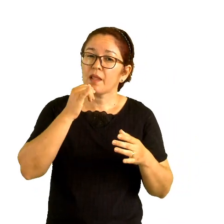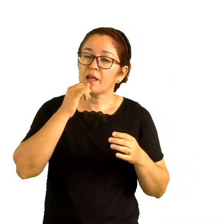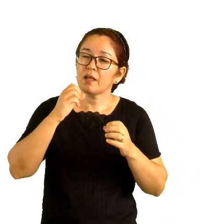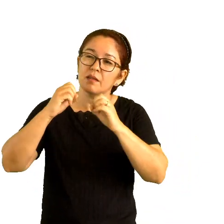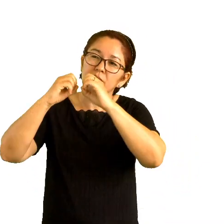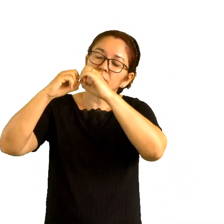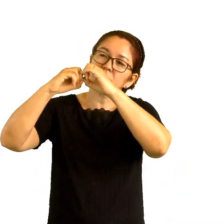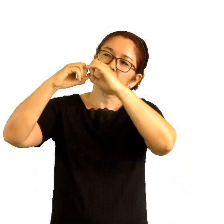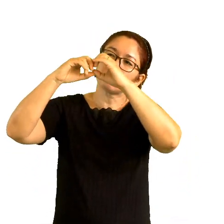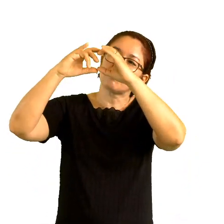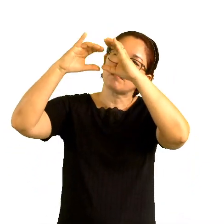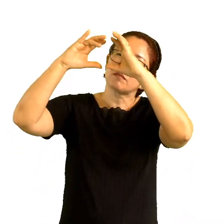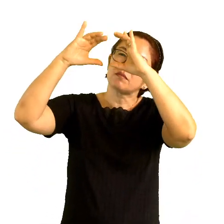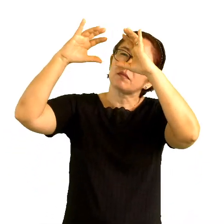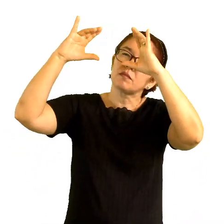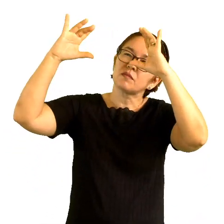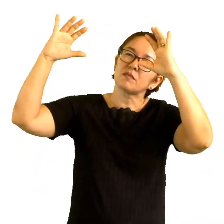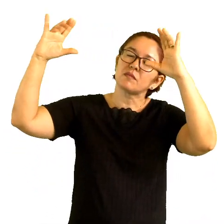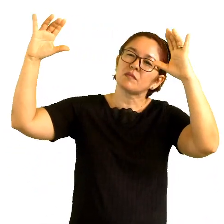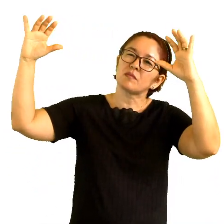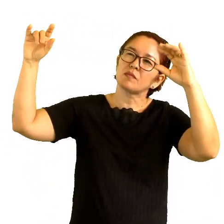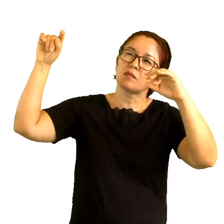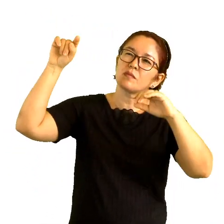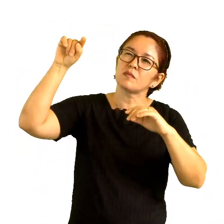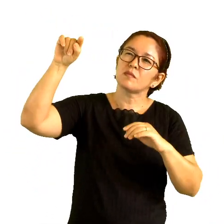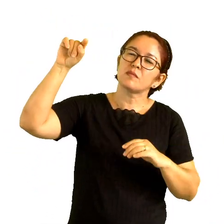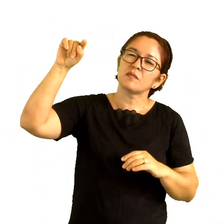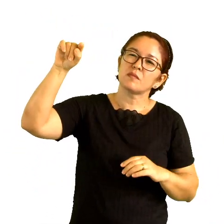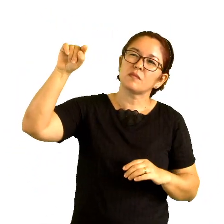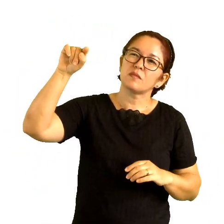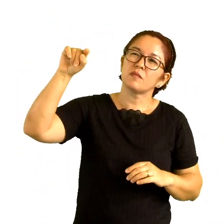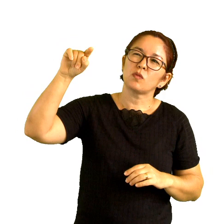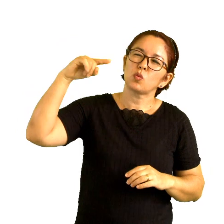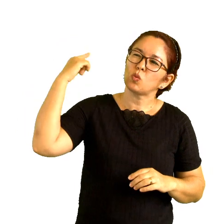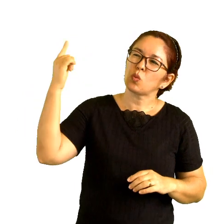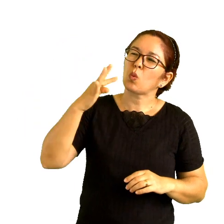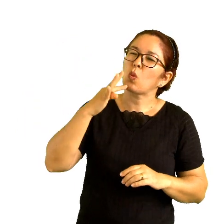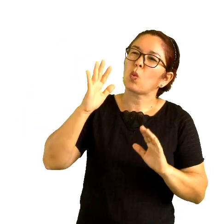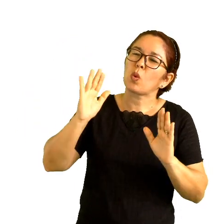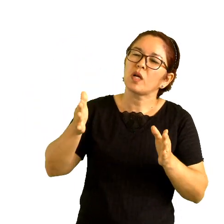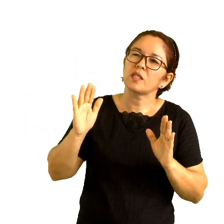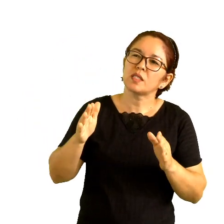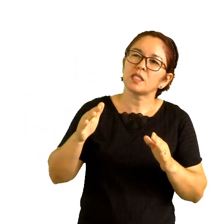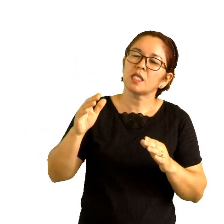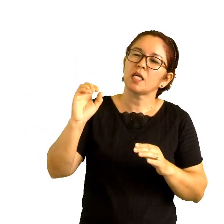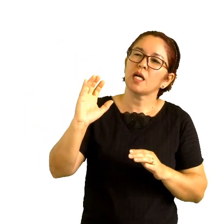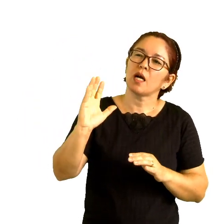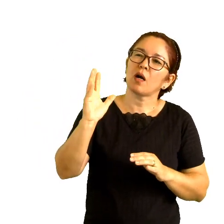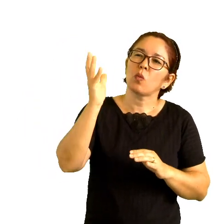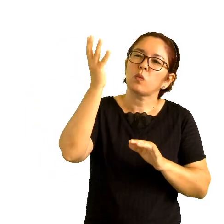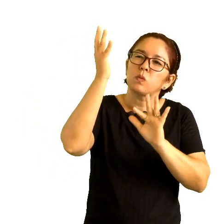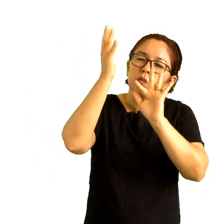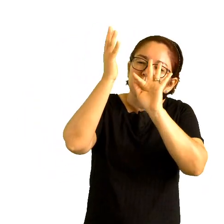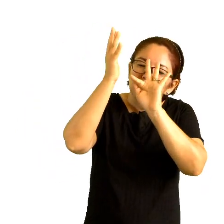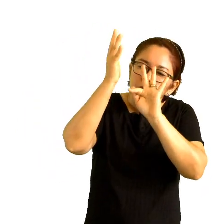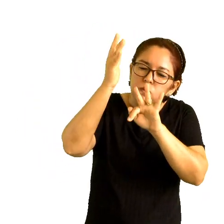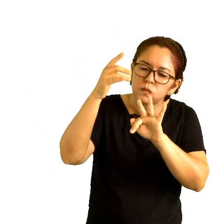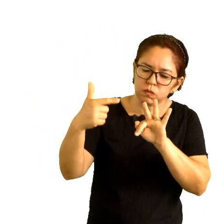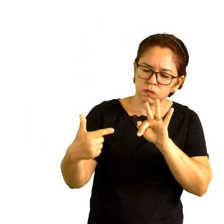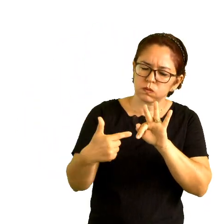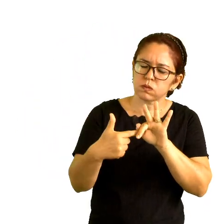ou seja, aqueles contos de fada que vocês já conhecem, qual seria o desfecho? Lembra que desfecho é